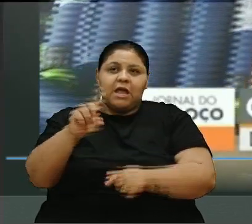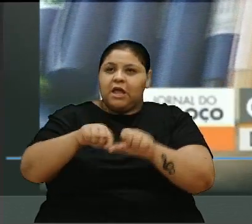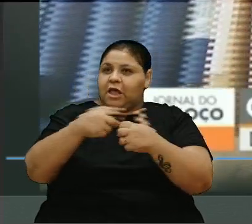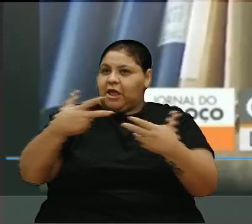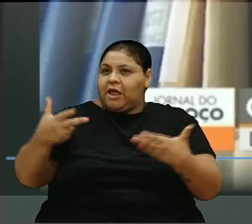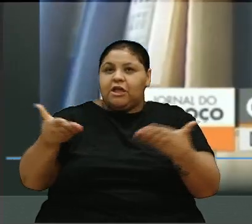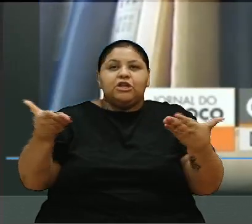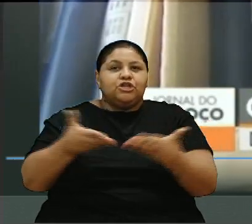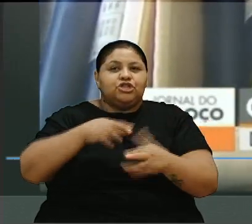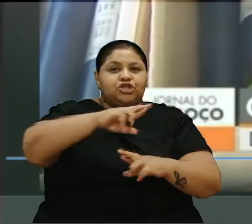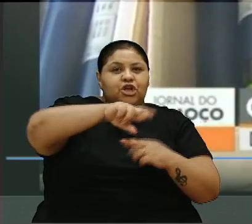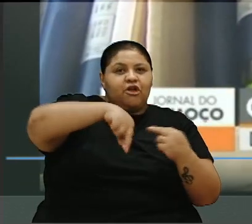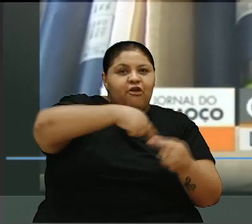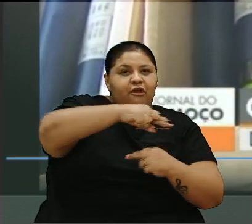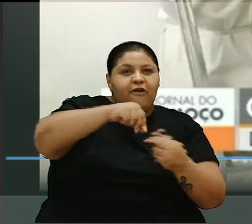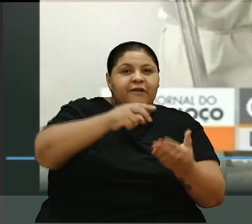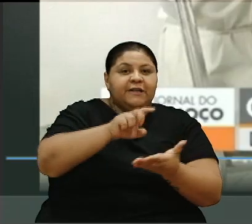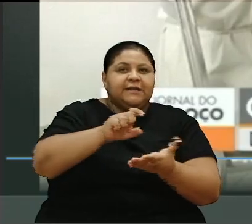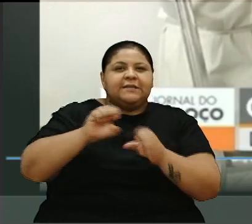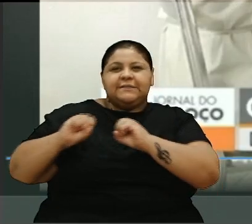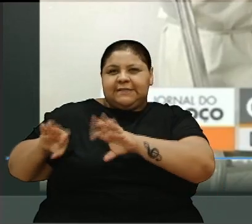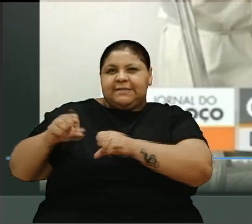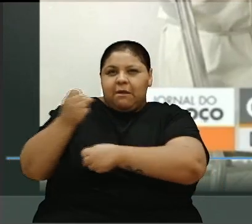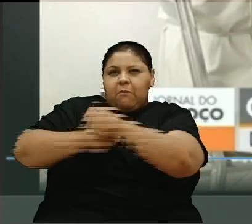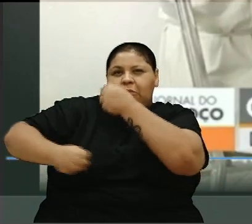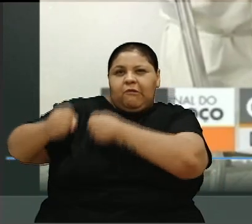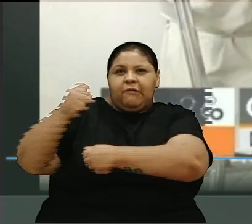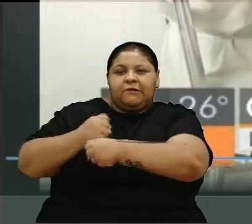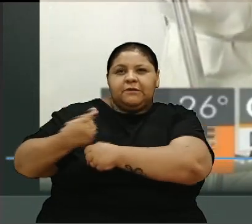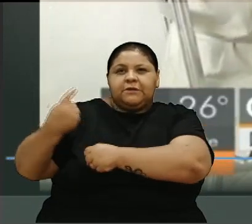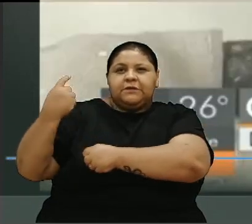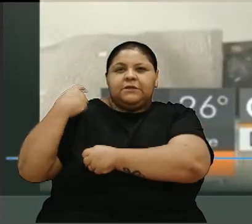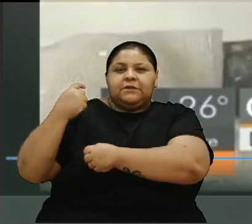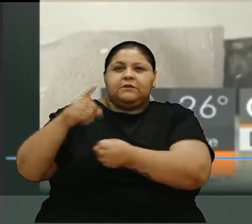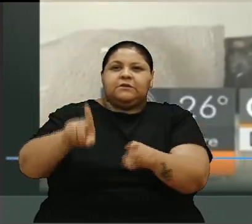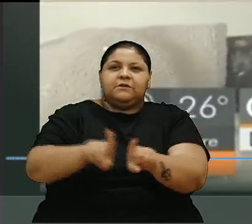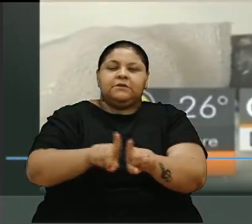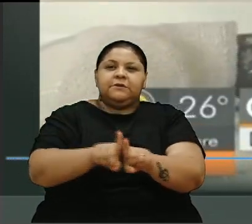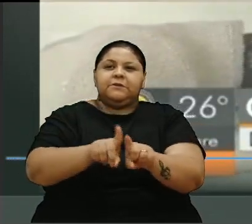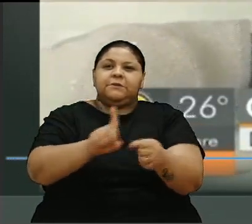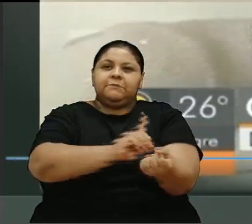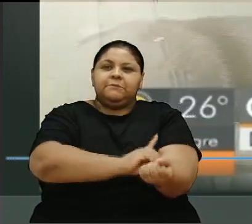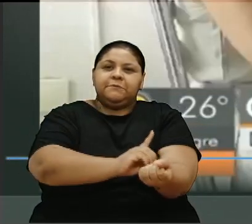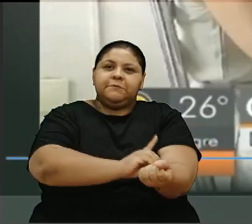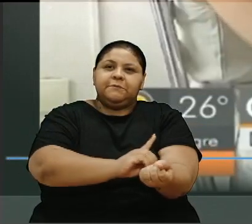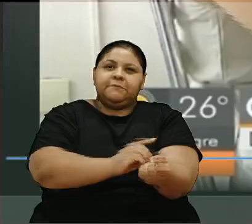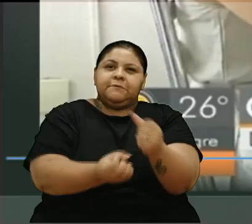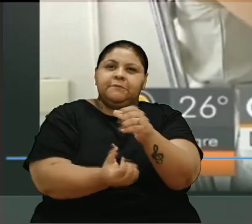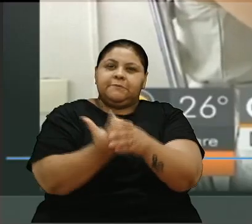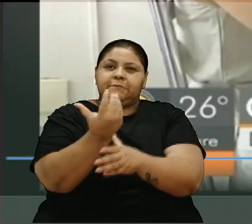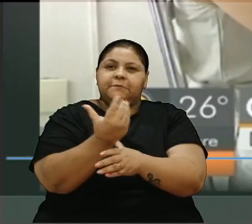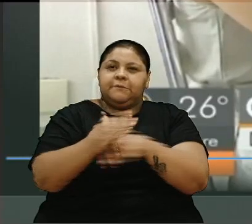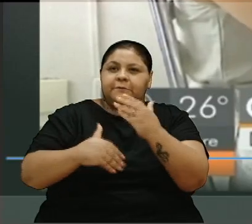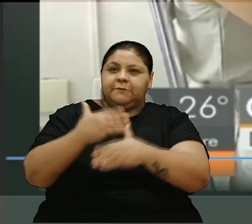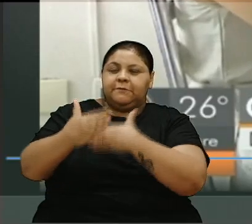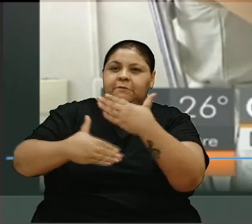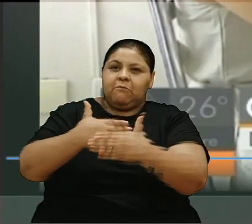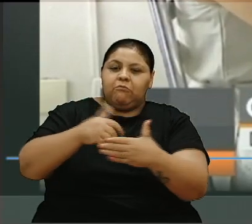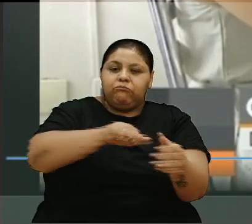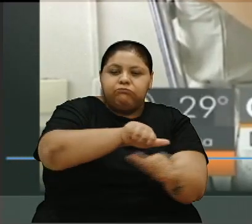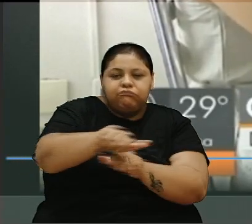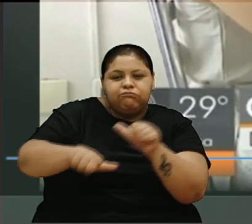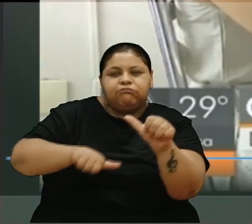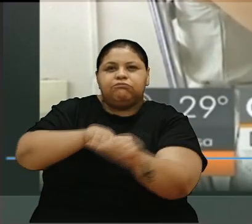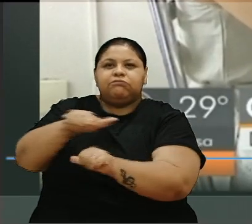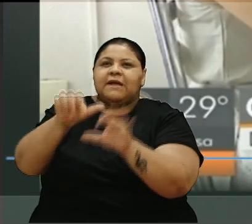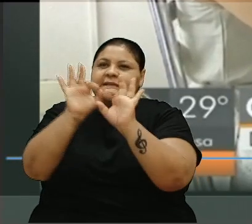foram reciclados desde setembro do ano passado, quando o projeto Insulife foi criado. O processo de transformação